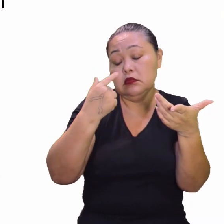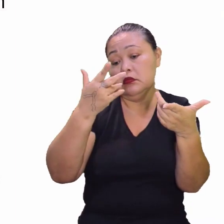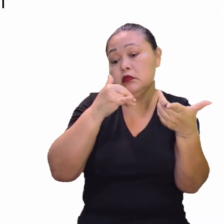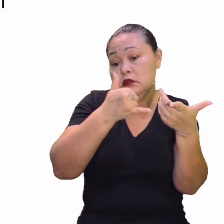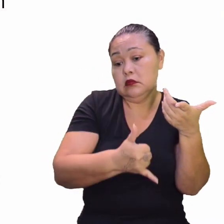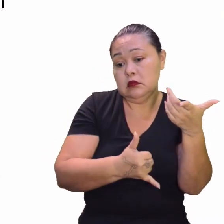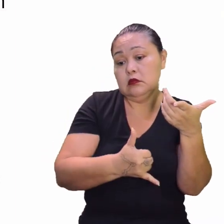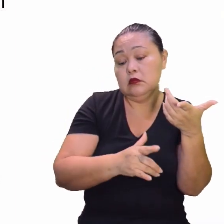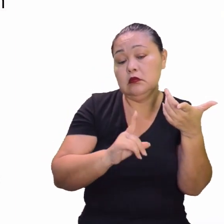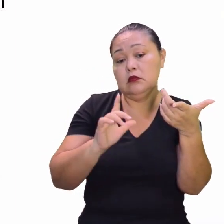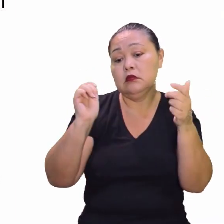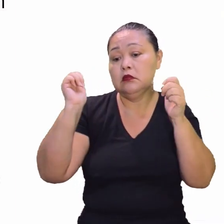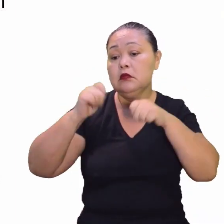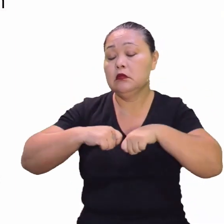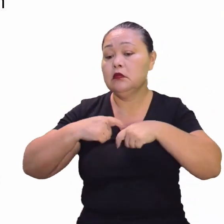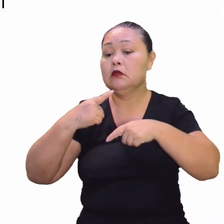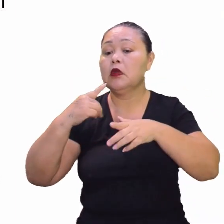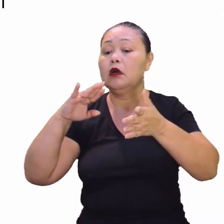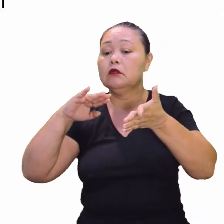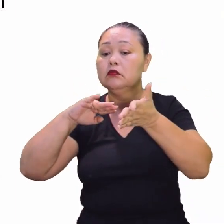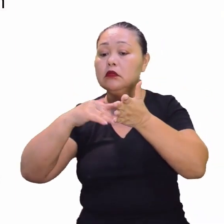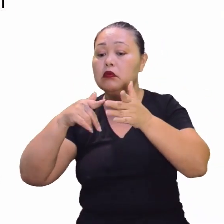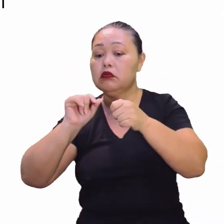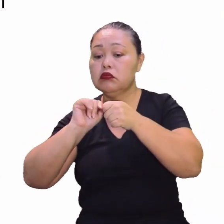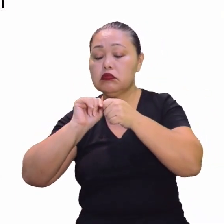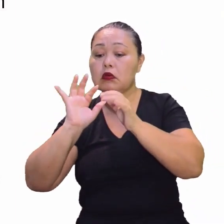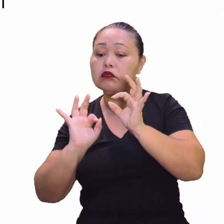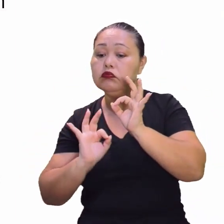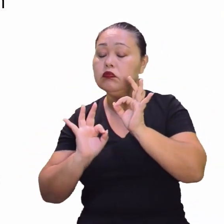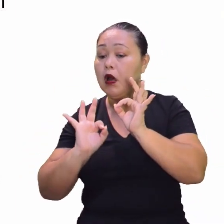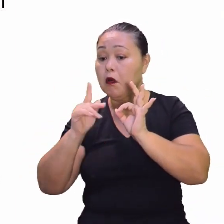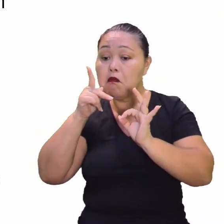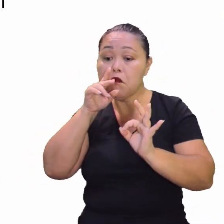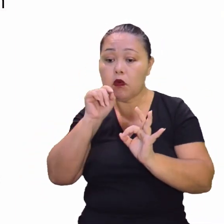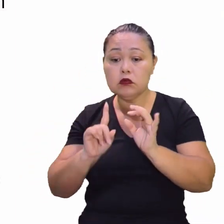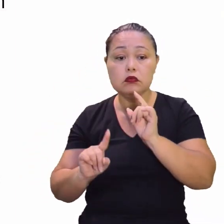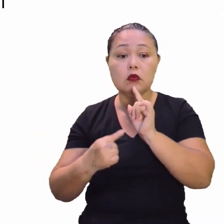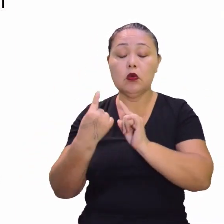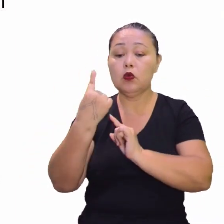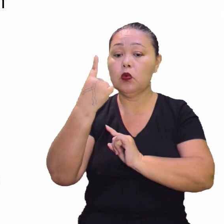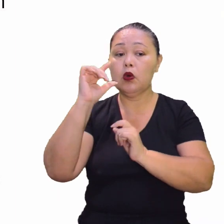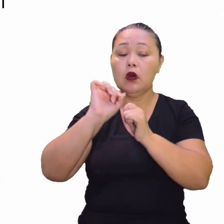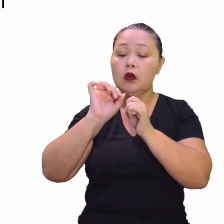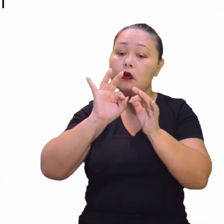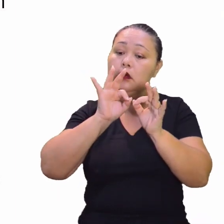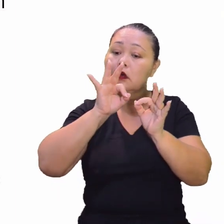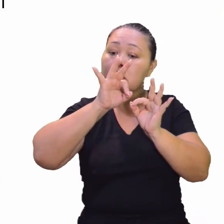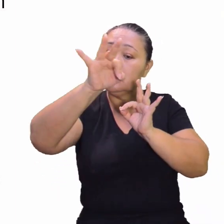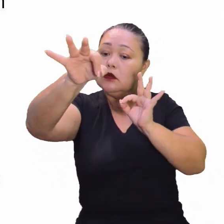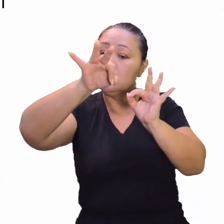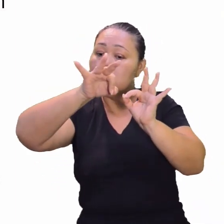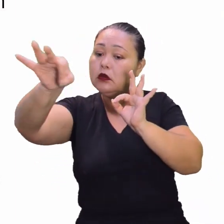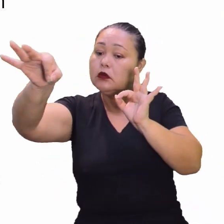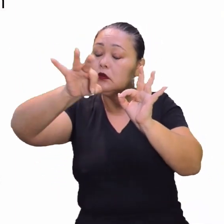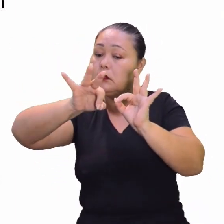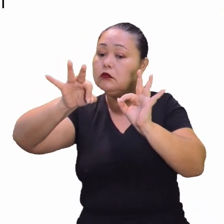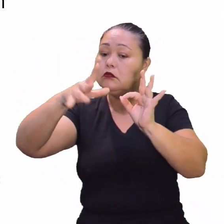capacidade geradora é top, superávit em Porto Velho, linha de transmissão, expansão